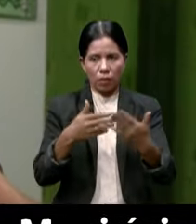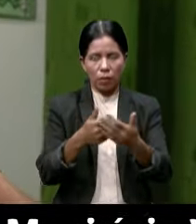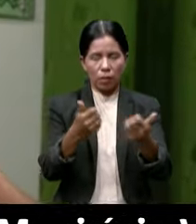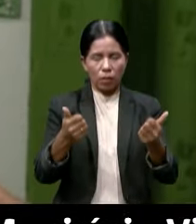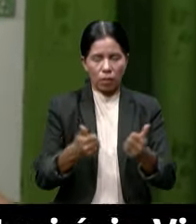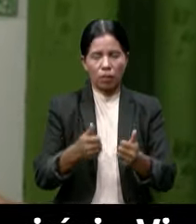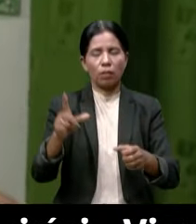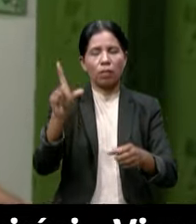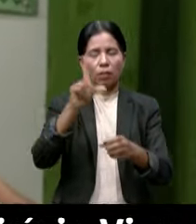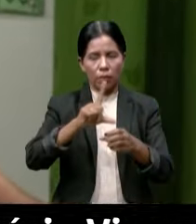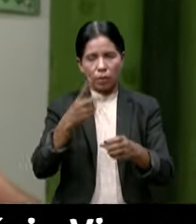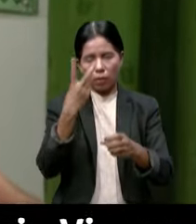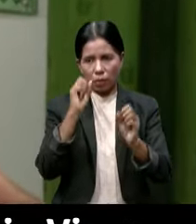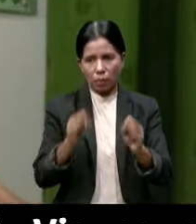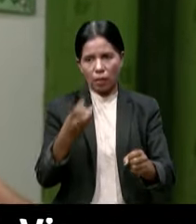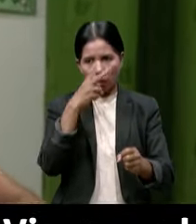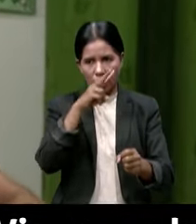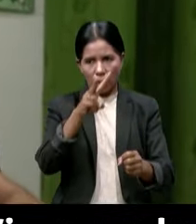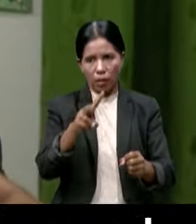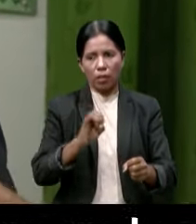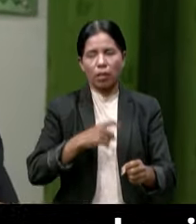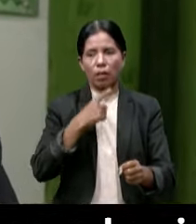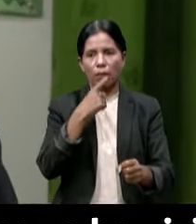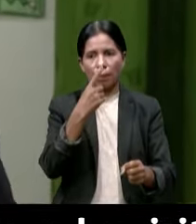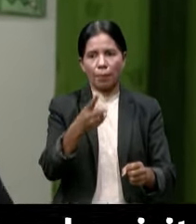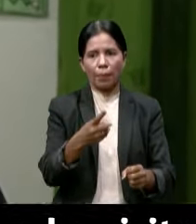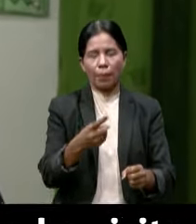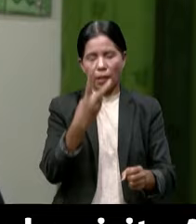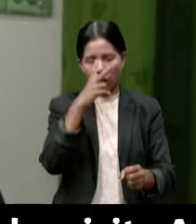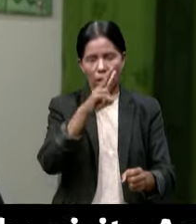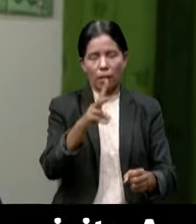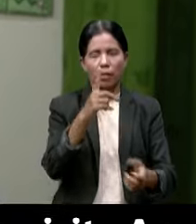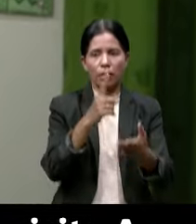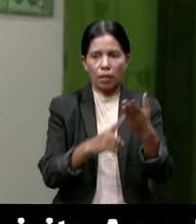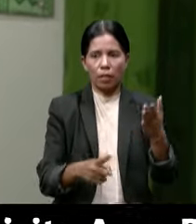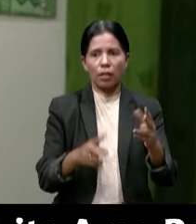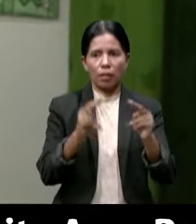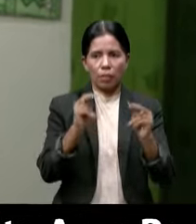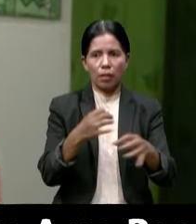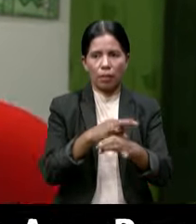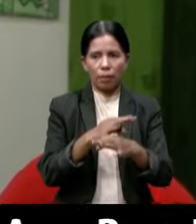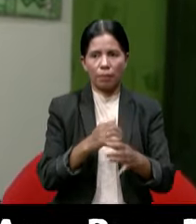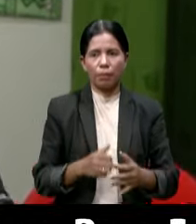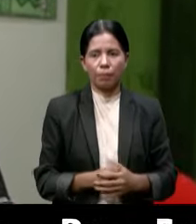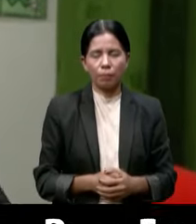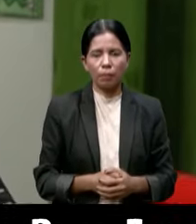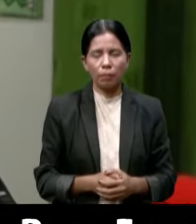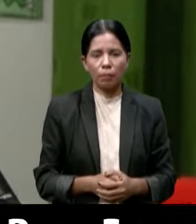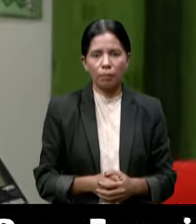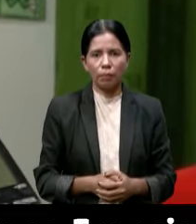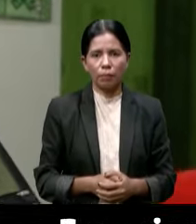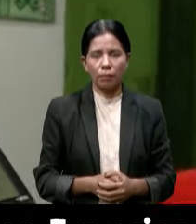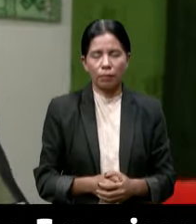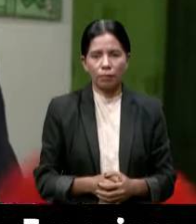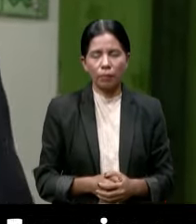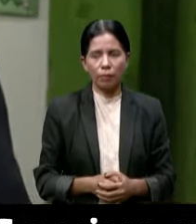laboratorium par hodi hare ui yang sa yang tete kata mayore liu buat nibe maka at sisa hadia. Sira kistio na kono bala iha experiencia